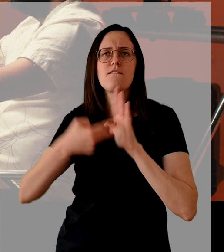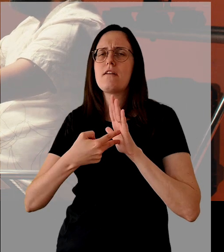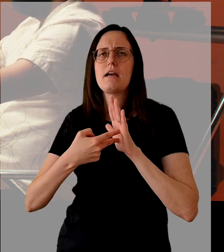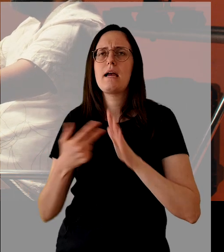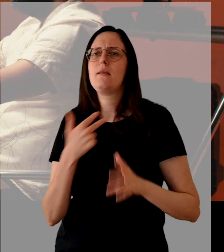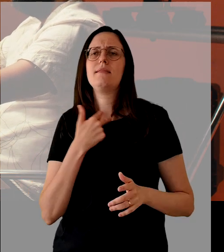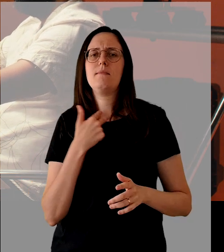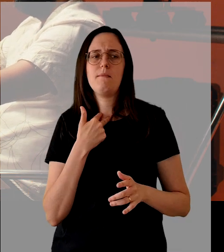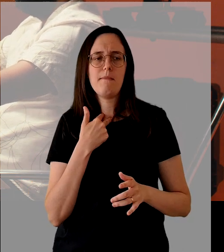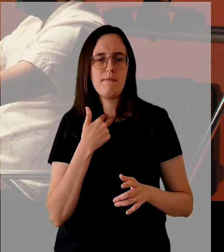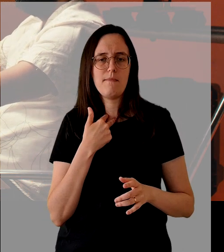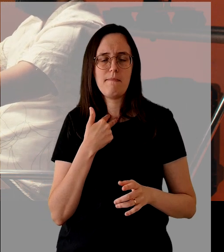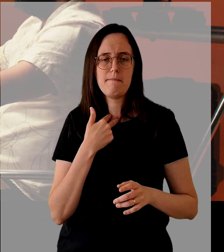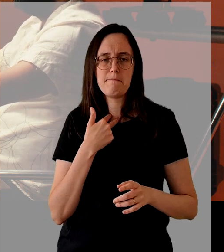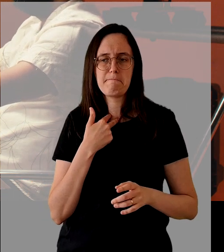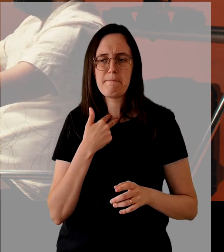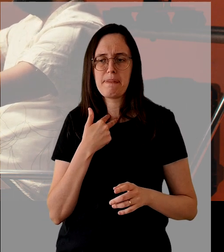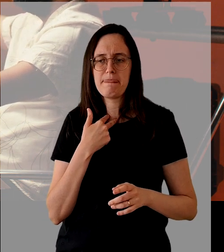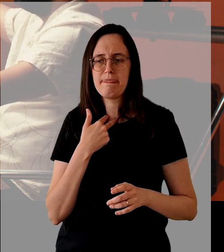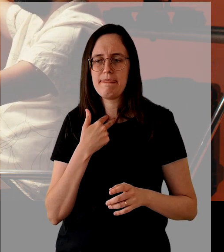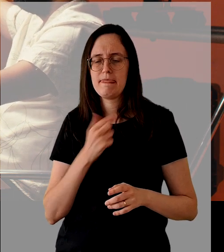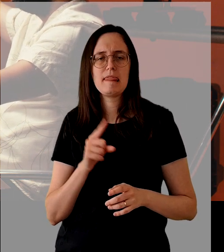servir como uma